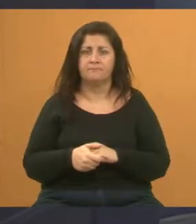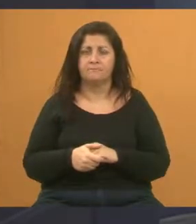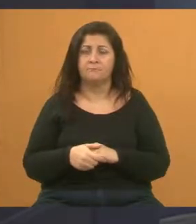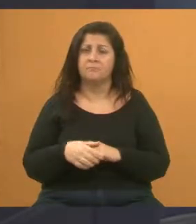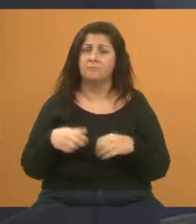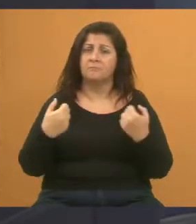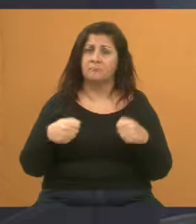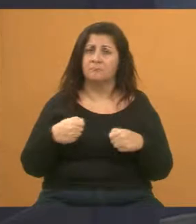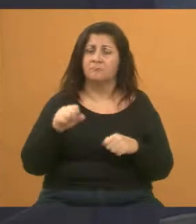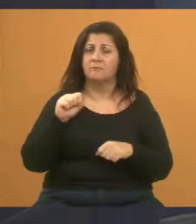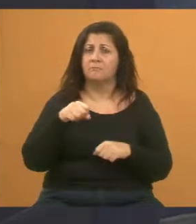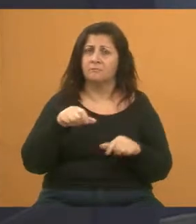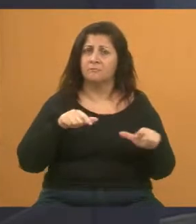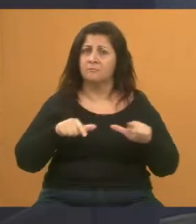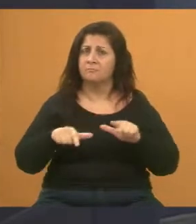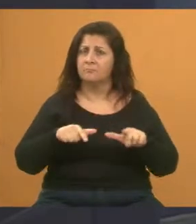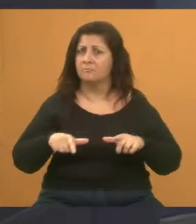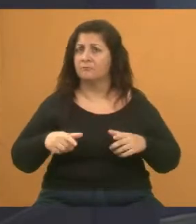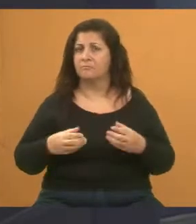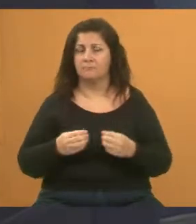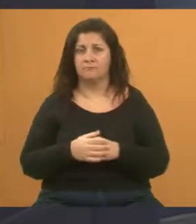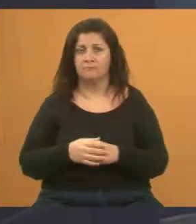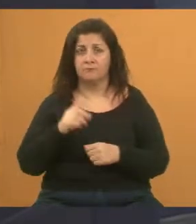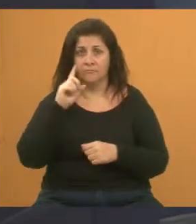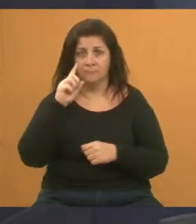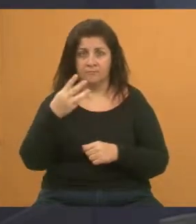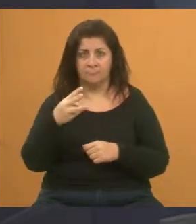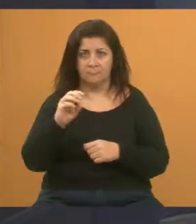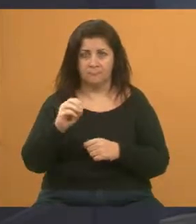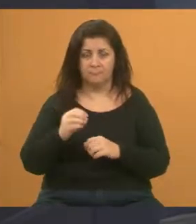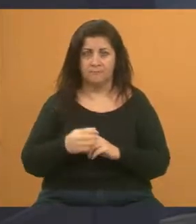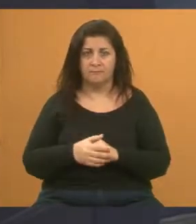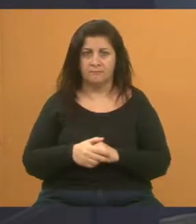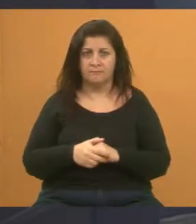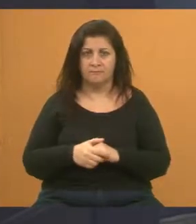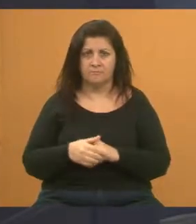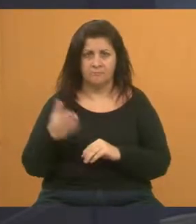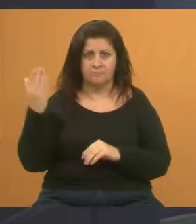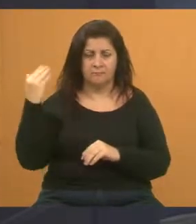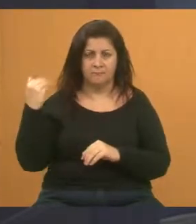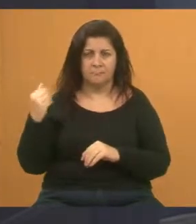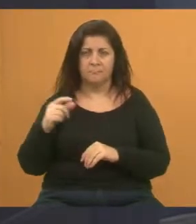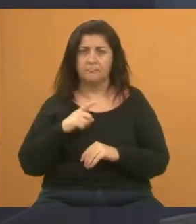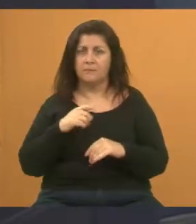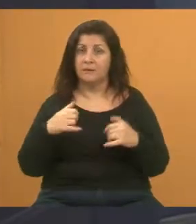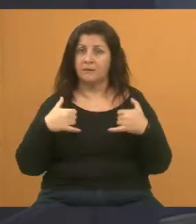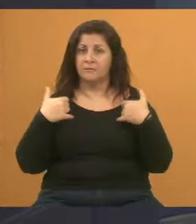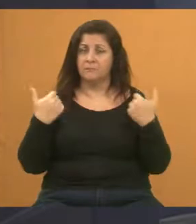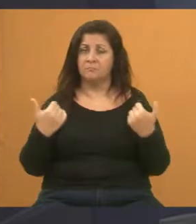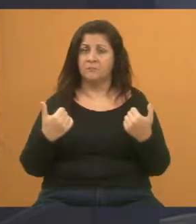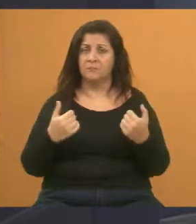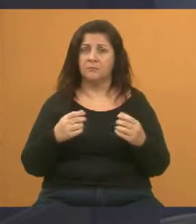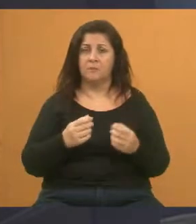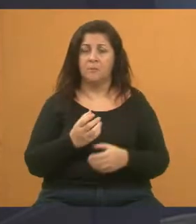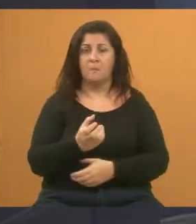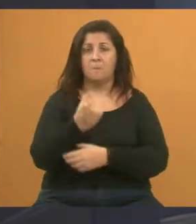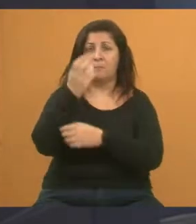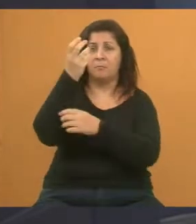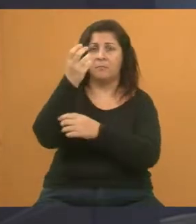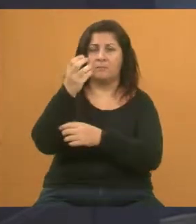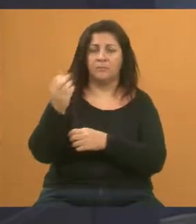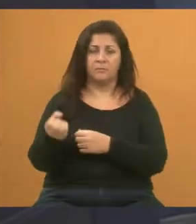sim que trabalhar muito. Dia 30 agora, teve um evento bacana, o Prêmio Jovem